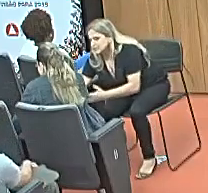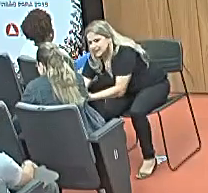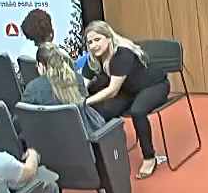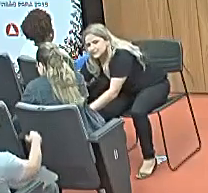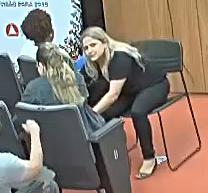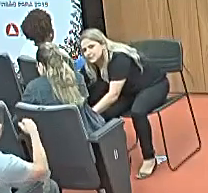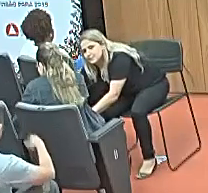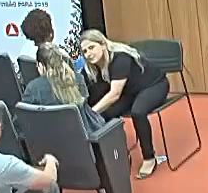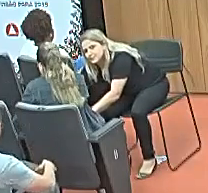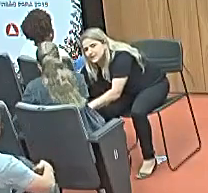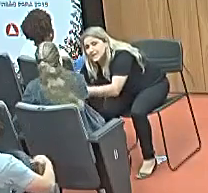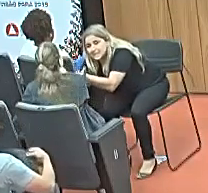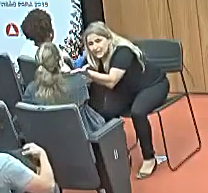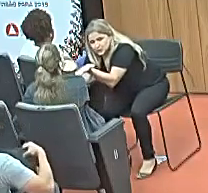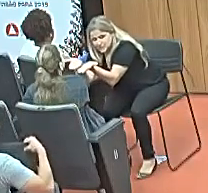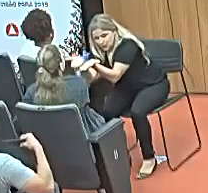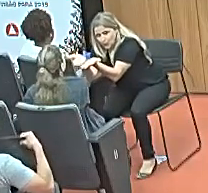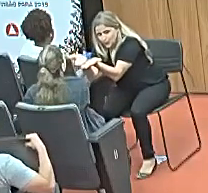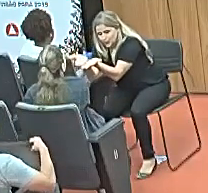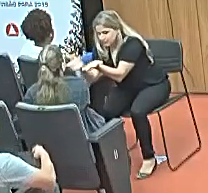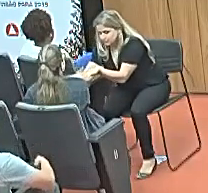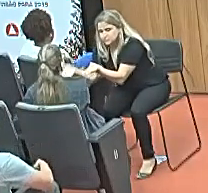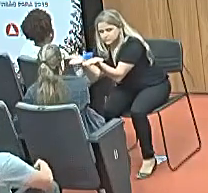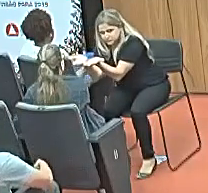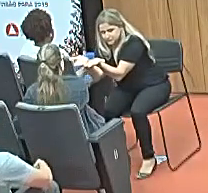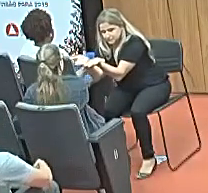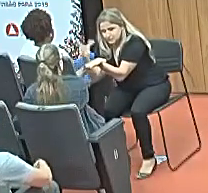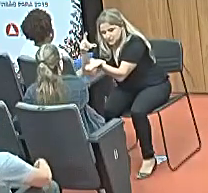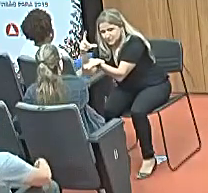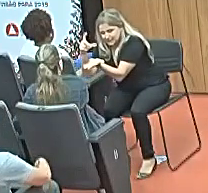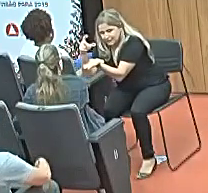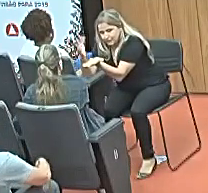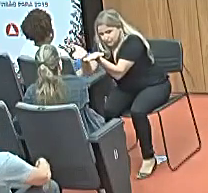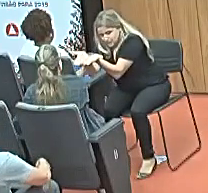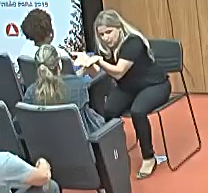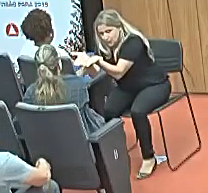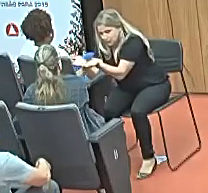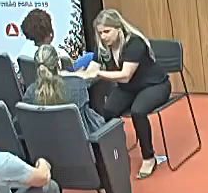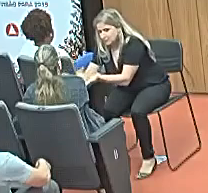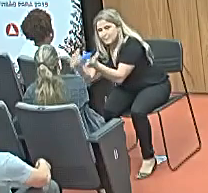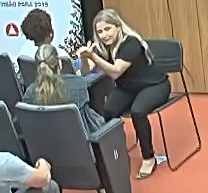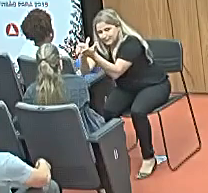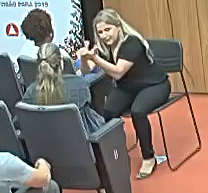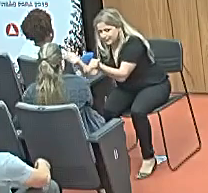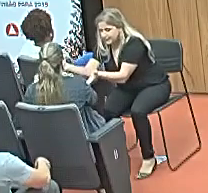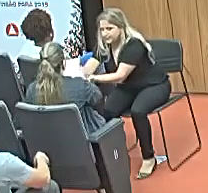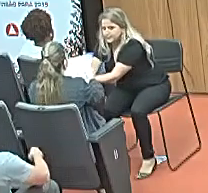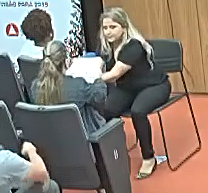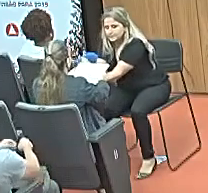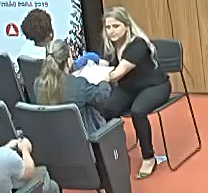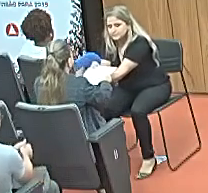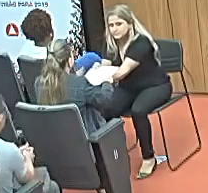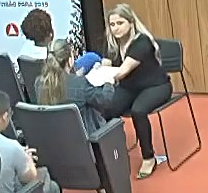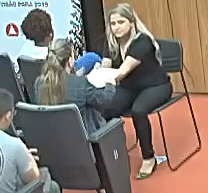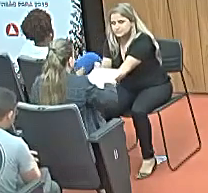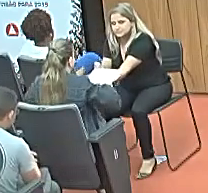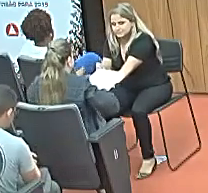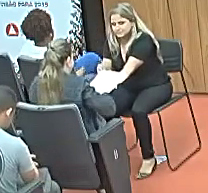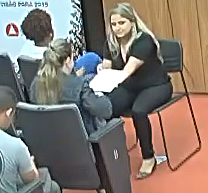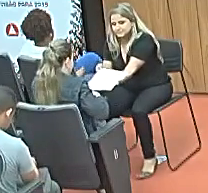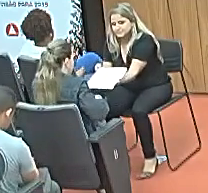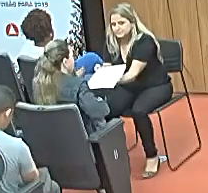os grupos direito à vida inclusão social e participação social como resultado das discussões